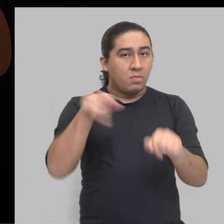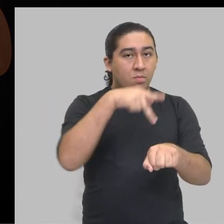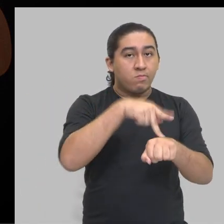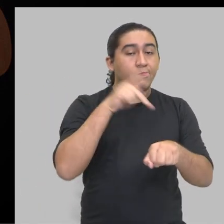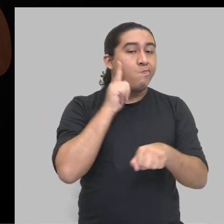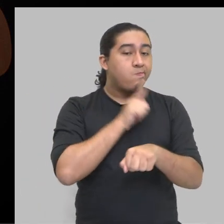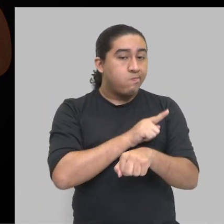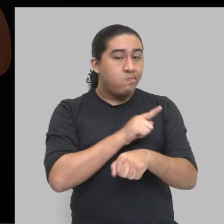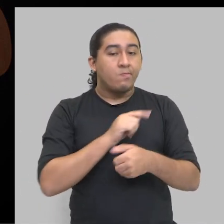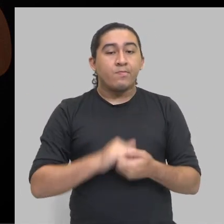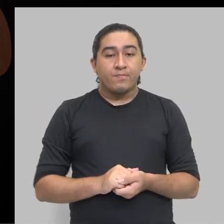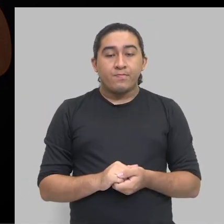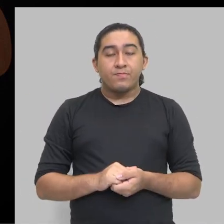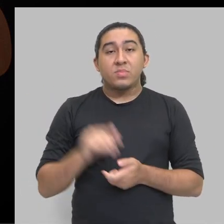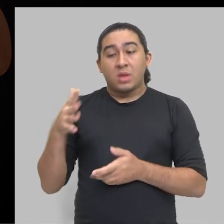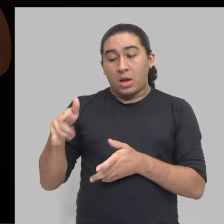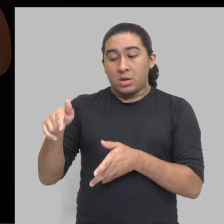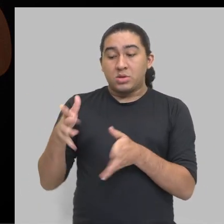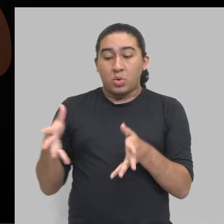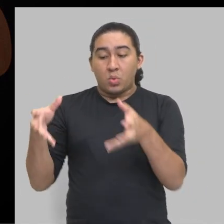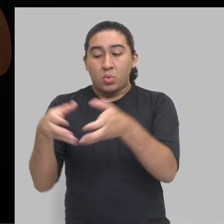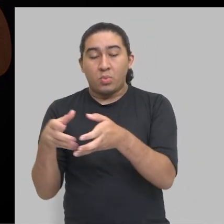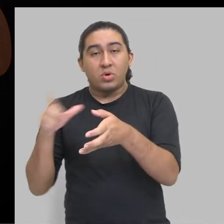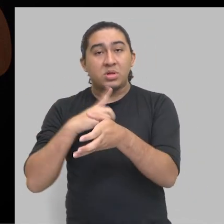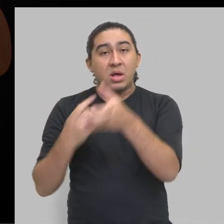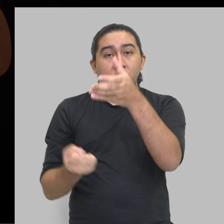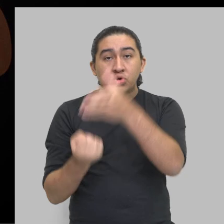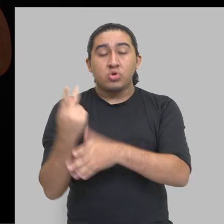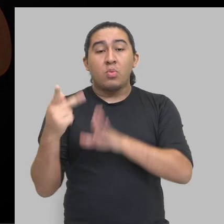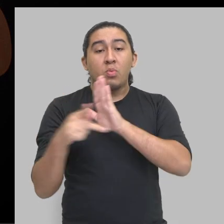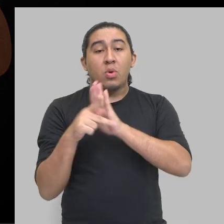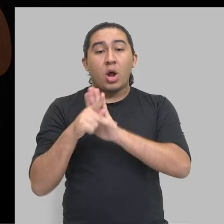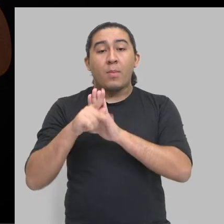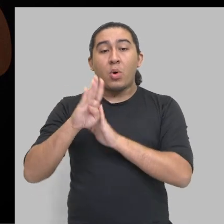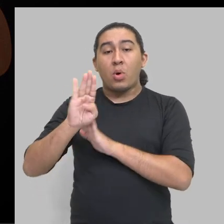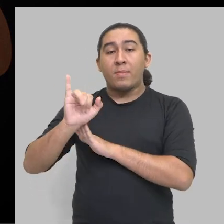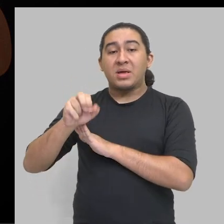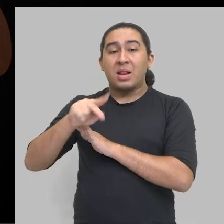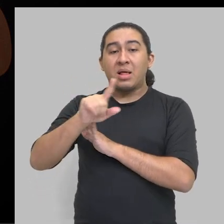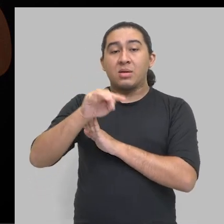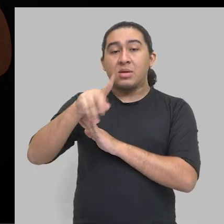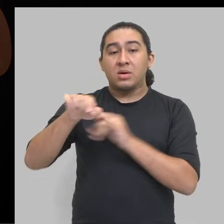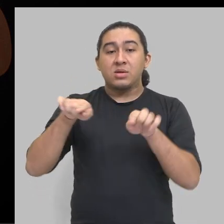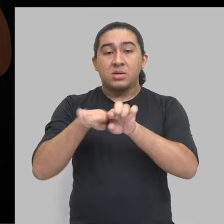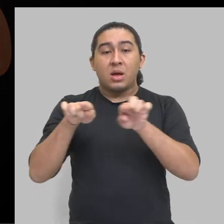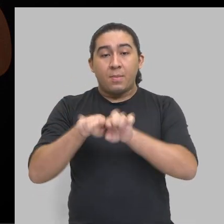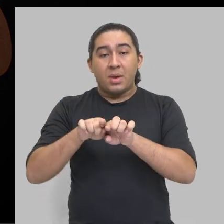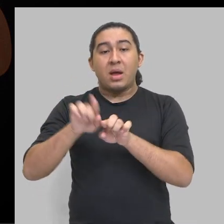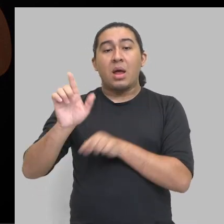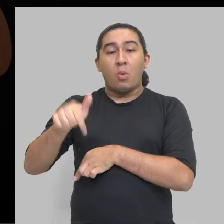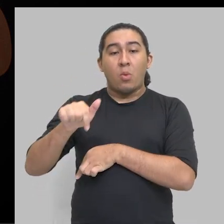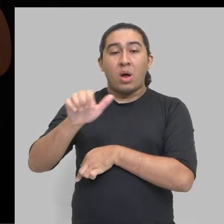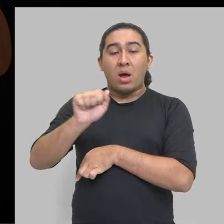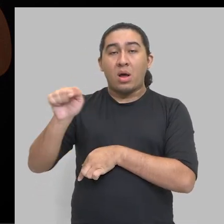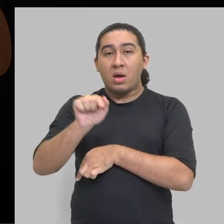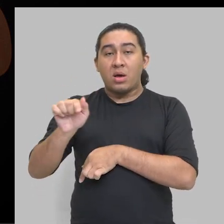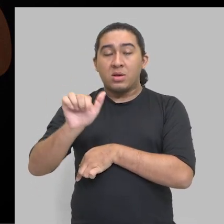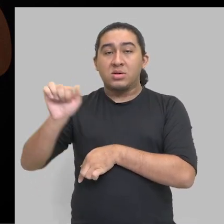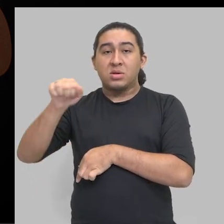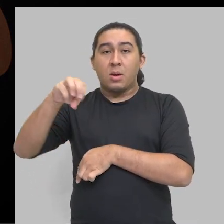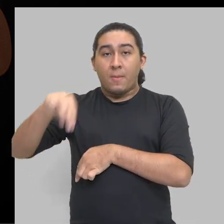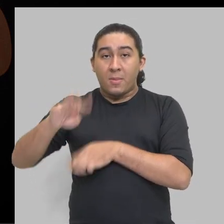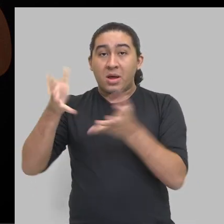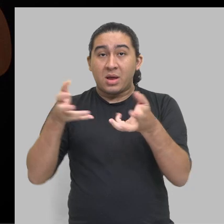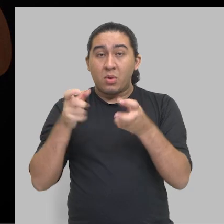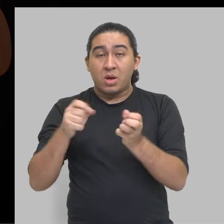Unidos. Então, a Al-Qaeda foi idealizada, foi fundada por Bin Laden e Azzam, e o objetivo deles era expulsar quem?